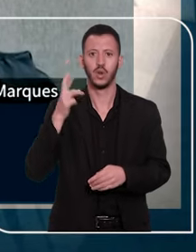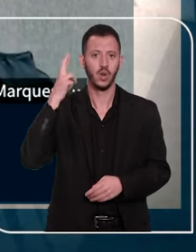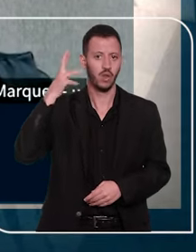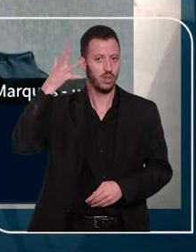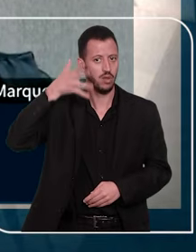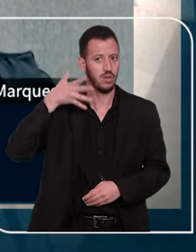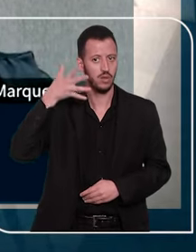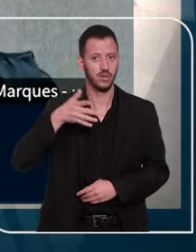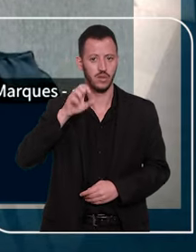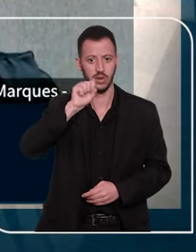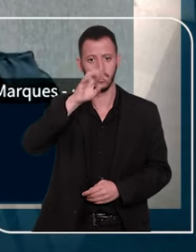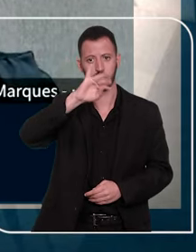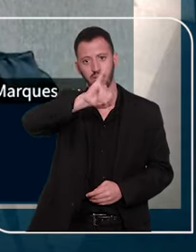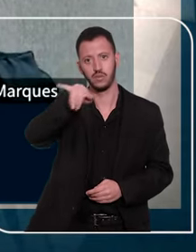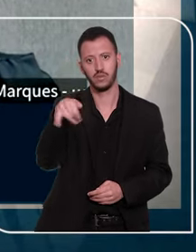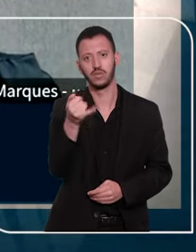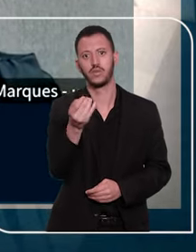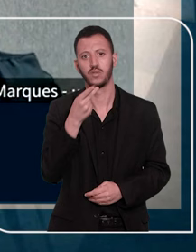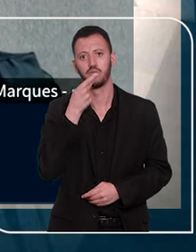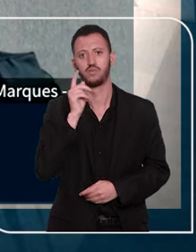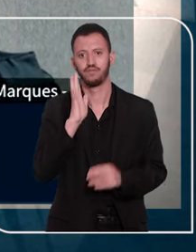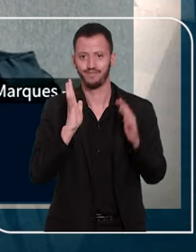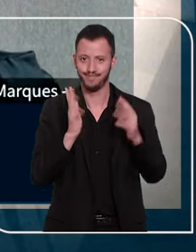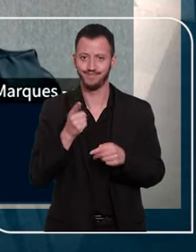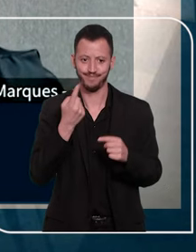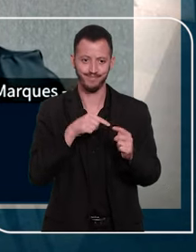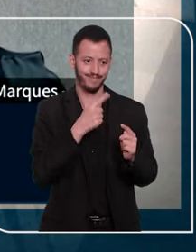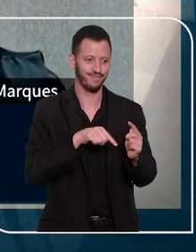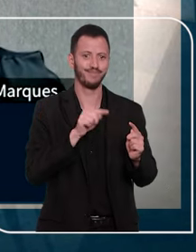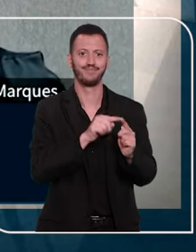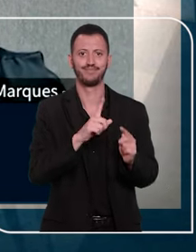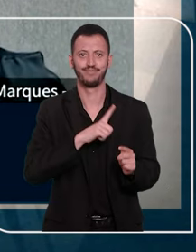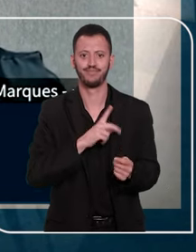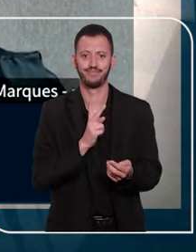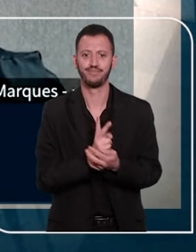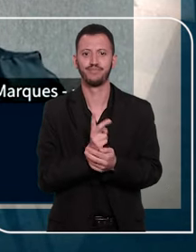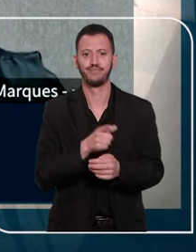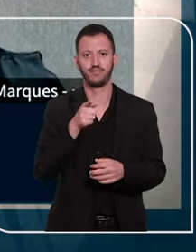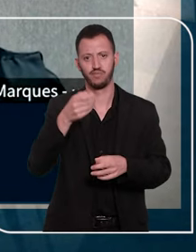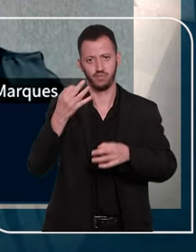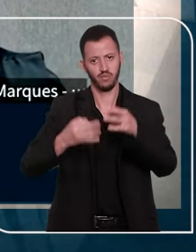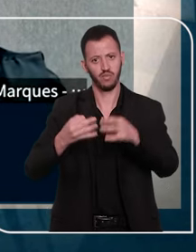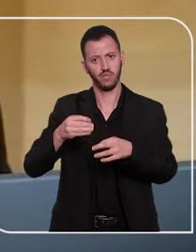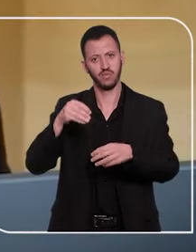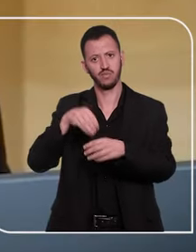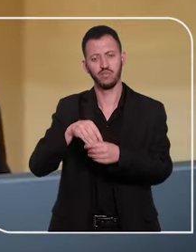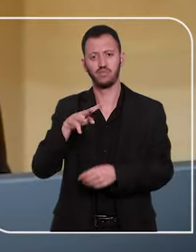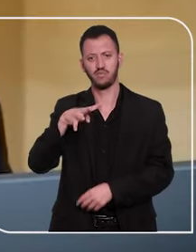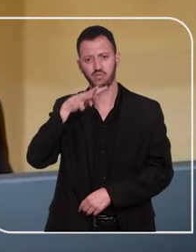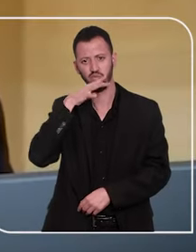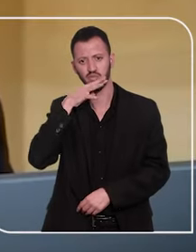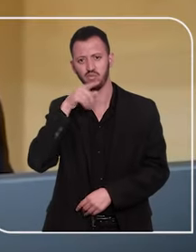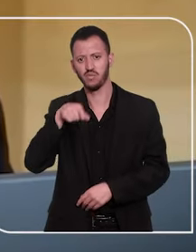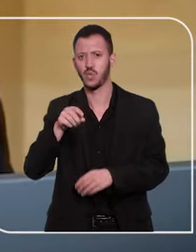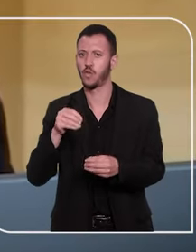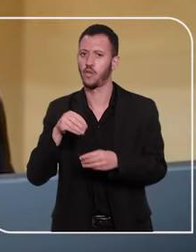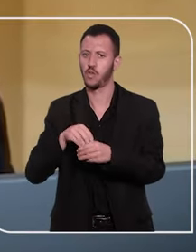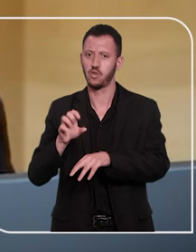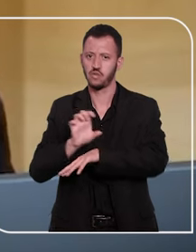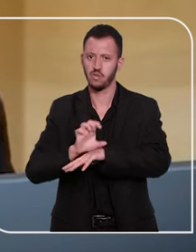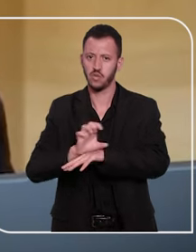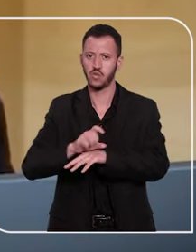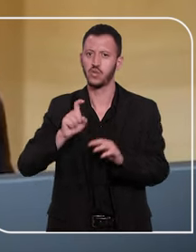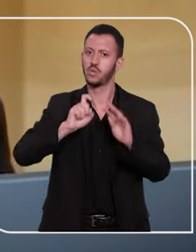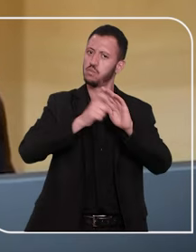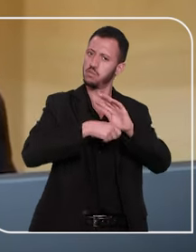STJ Ministro Afrânio Vilela apontou que ainda que haja o objetivo de dar efetividade ao julgado que reconheceu a